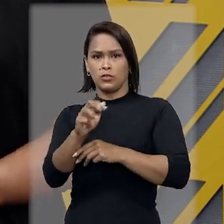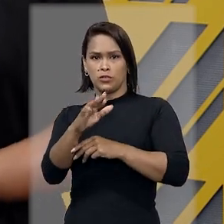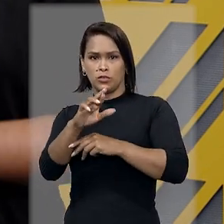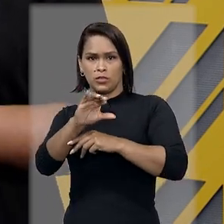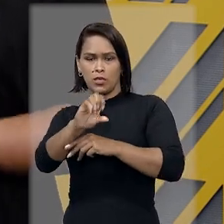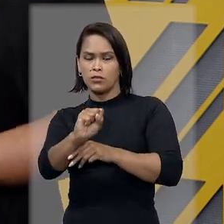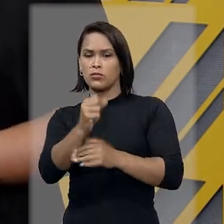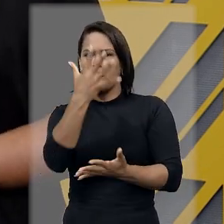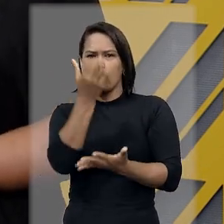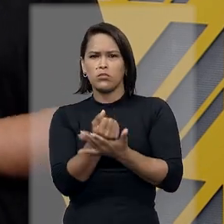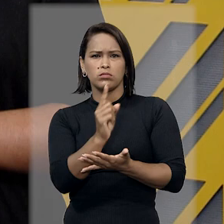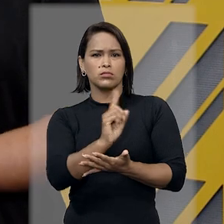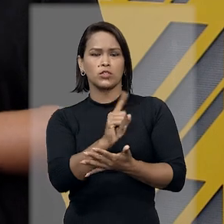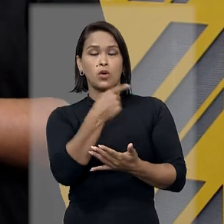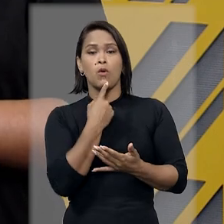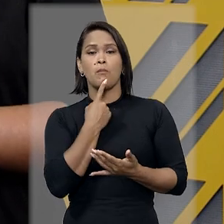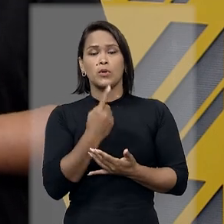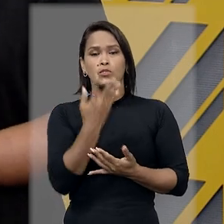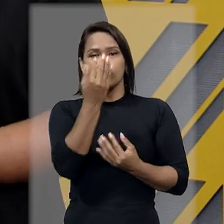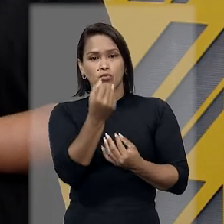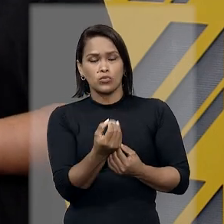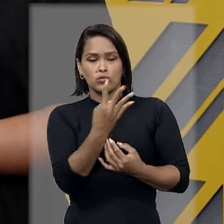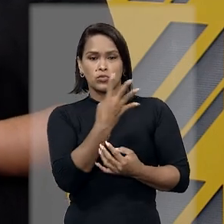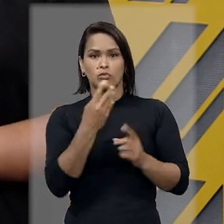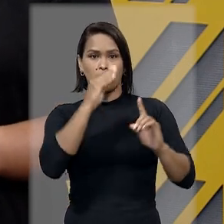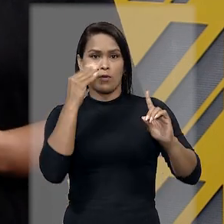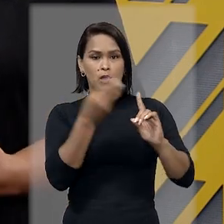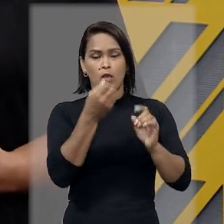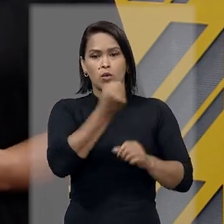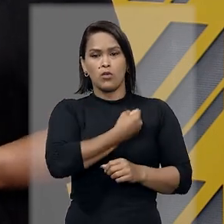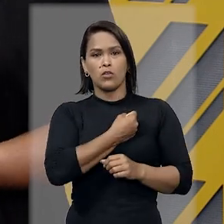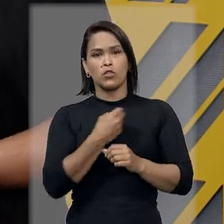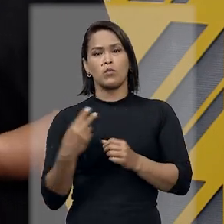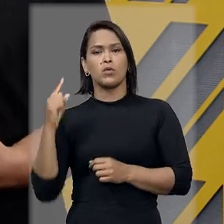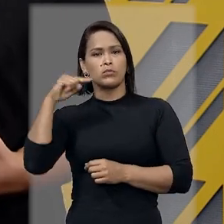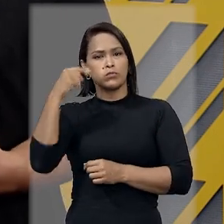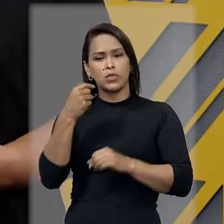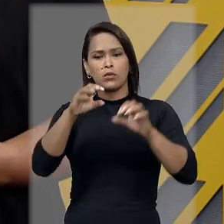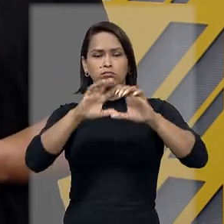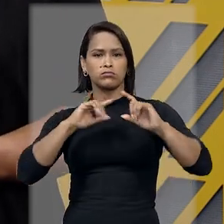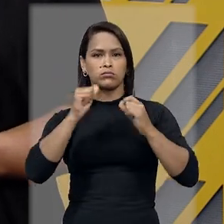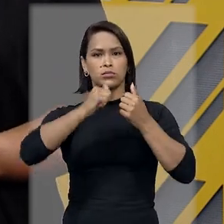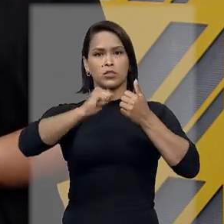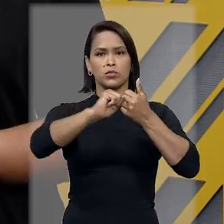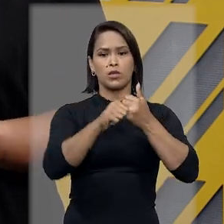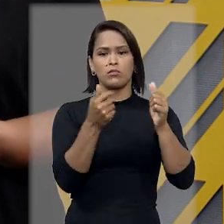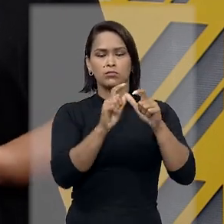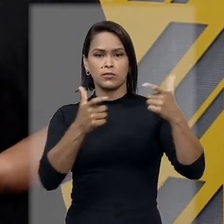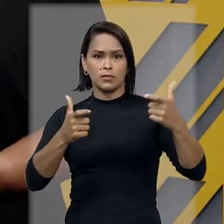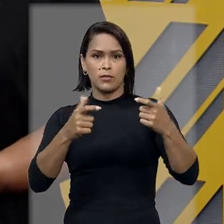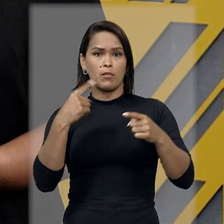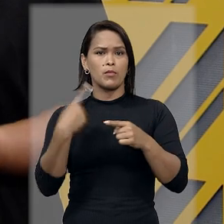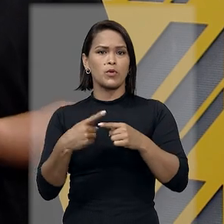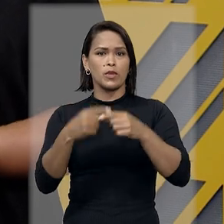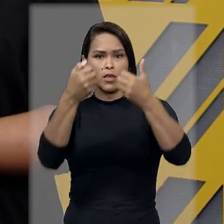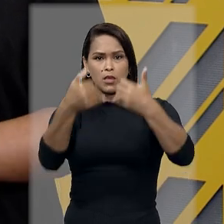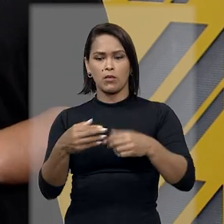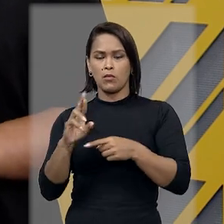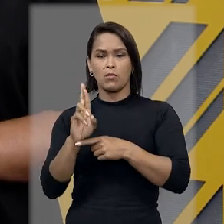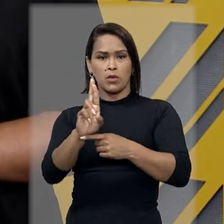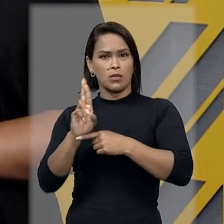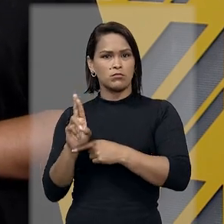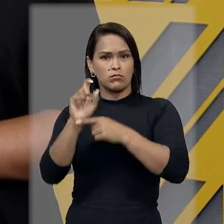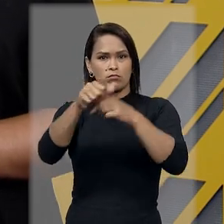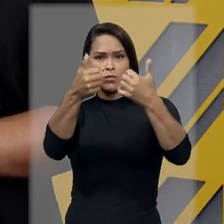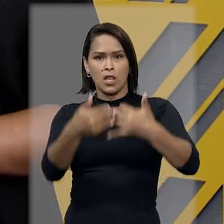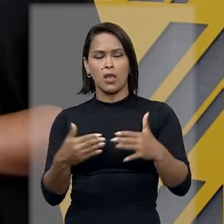Cruz negou o pedido de um dos quatro réus para que o número de advogados no Tribunal do Júri fosse ampliado. Para o ministro,